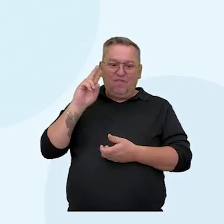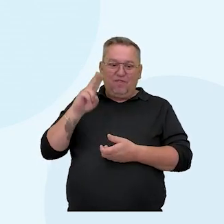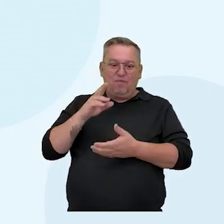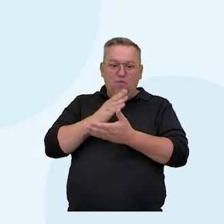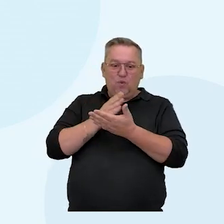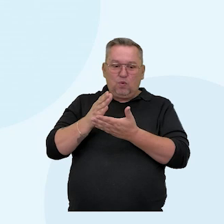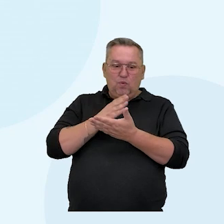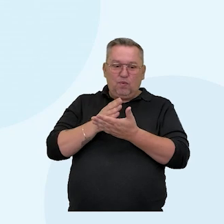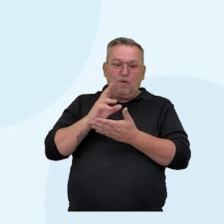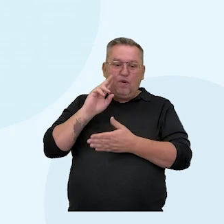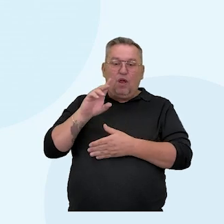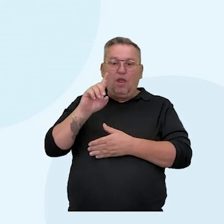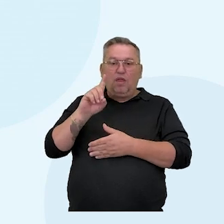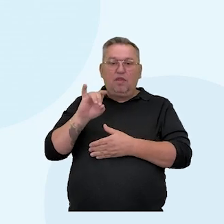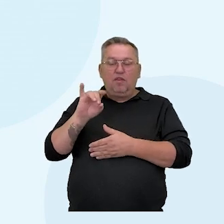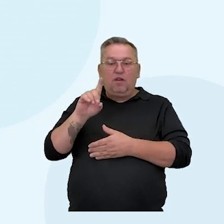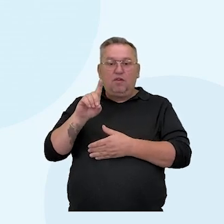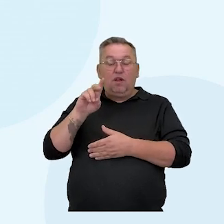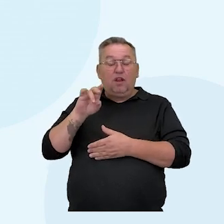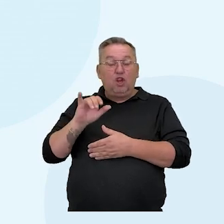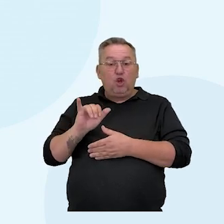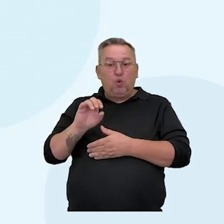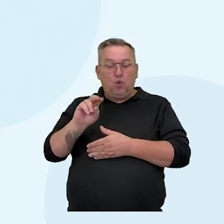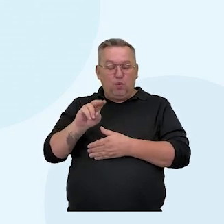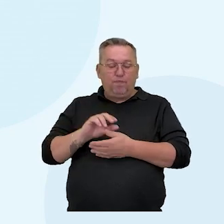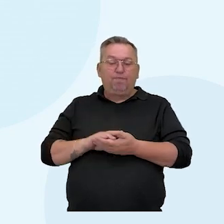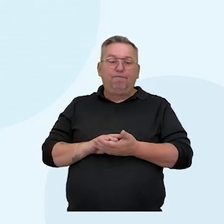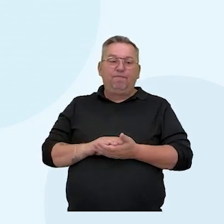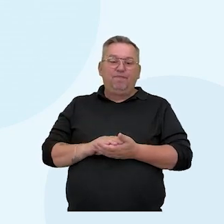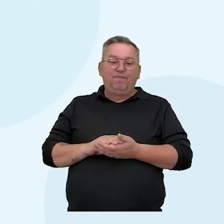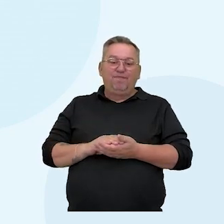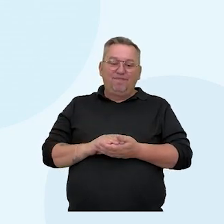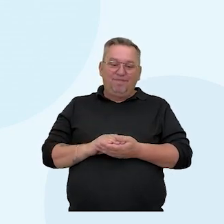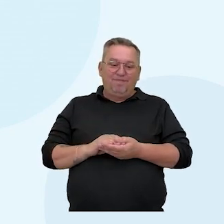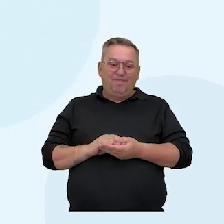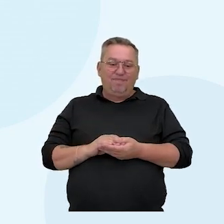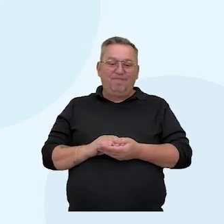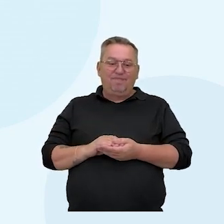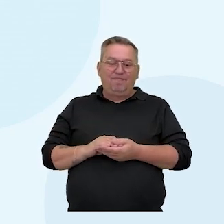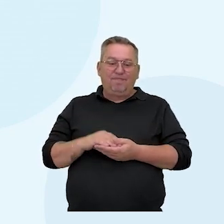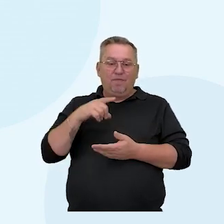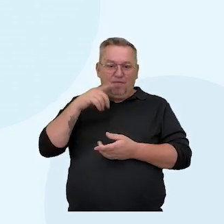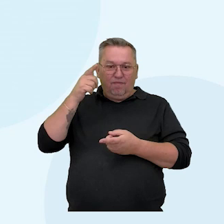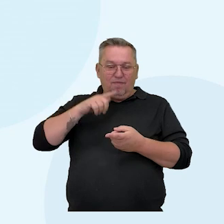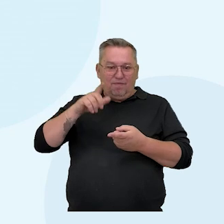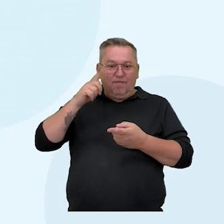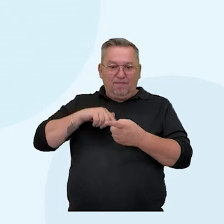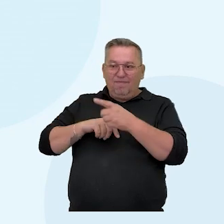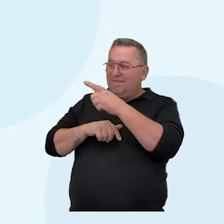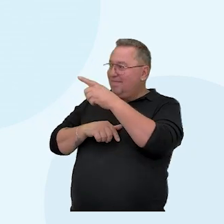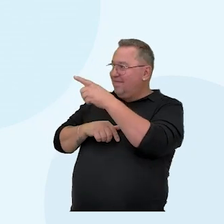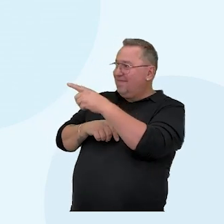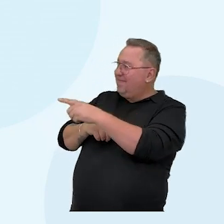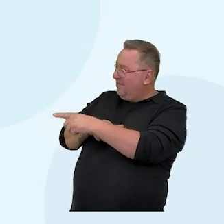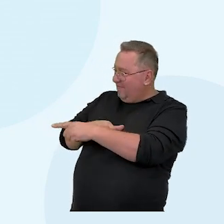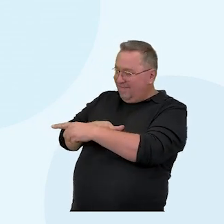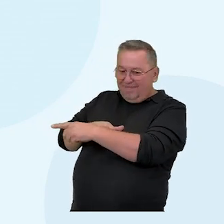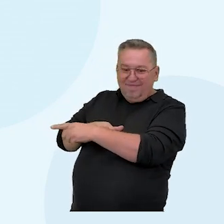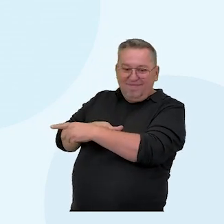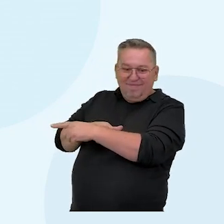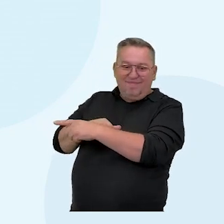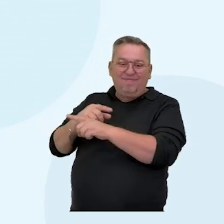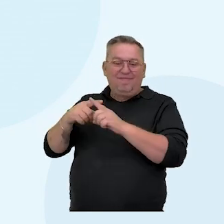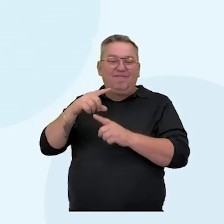Então, did you de novo, ó, você começou. Vocês perceberam, olha, ó, did you, quando você usar o verbo. Só que aqui a gente